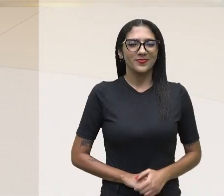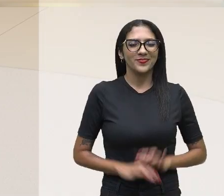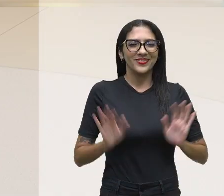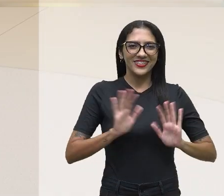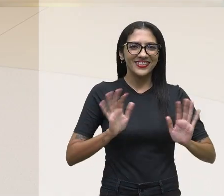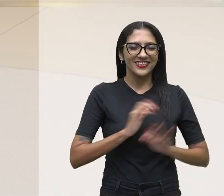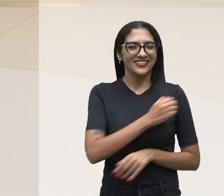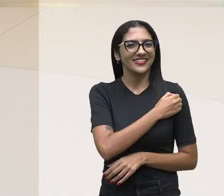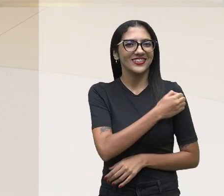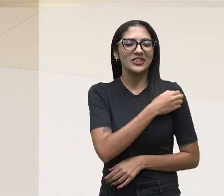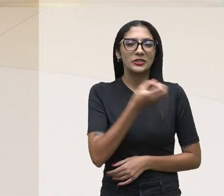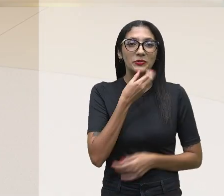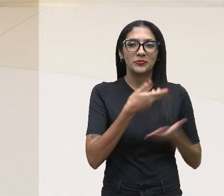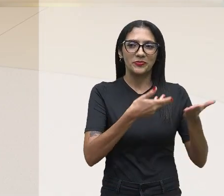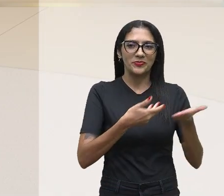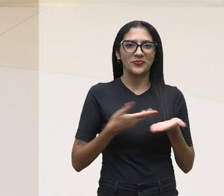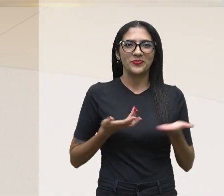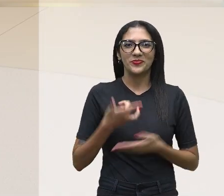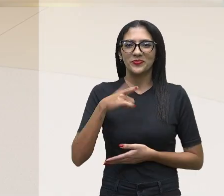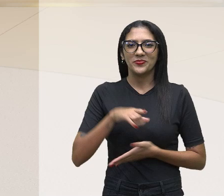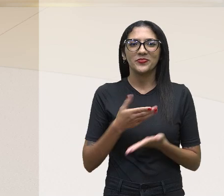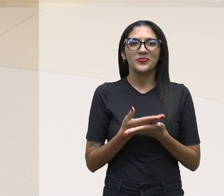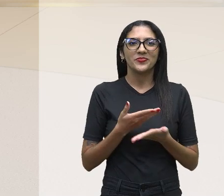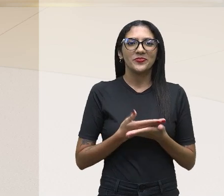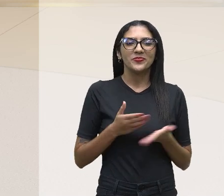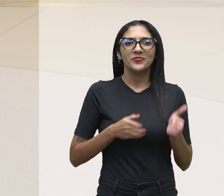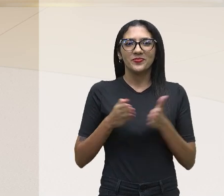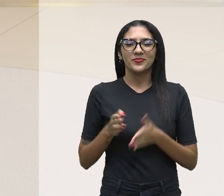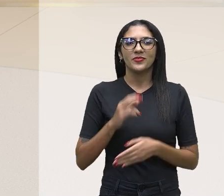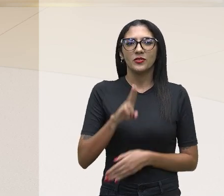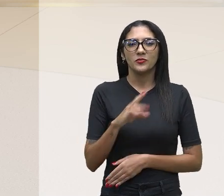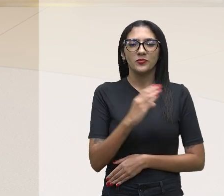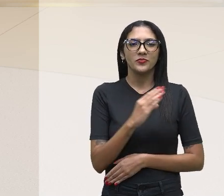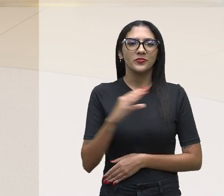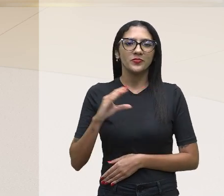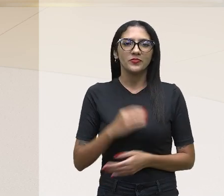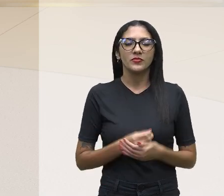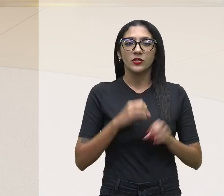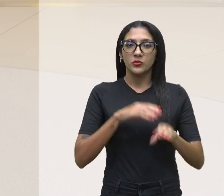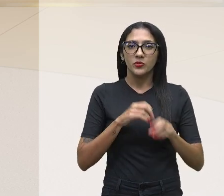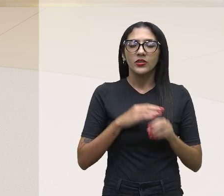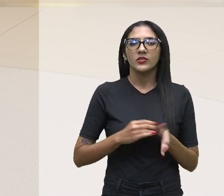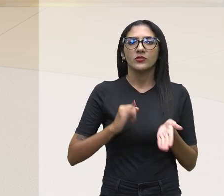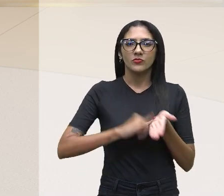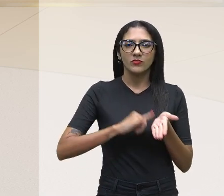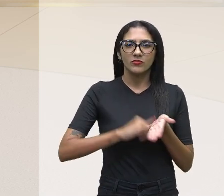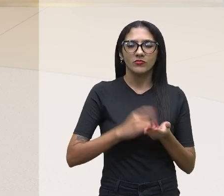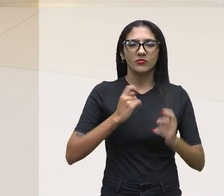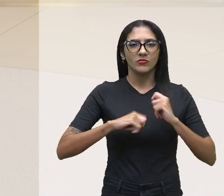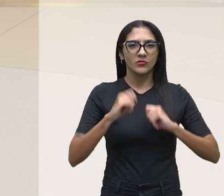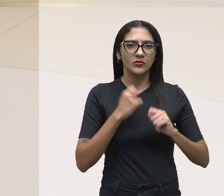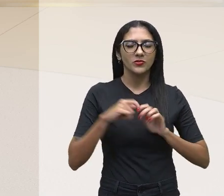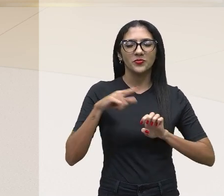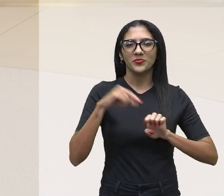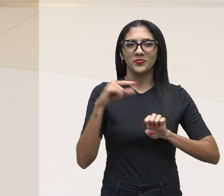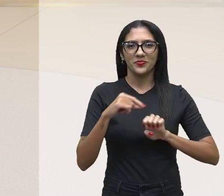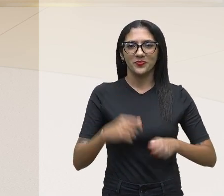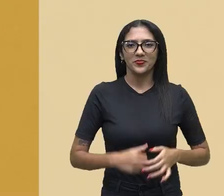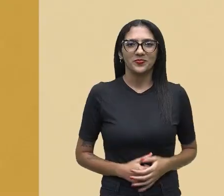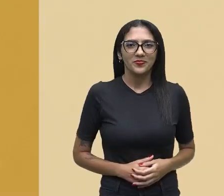Olá a todos, sejam bem-vindos à nossa Unidade Curricular Comum, Educação Financeira, Fiscal e